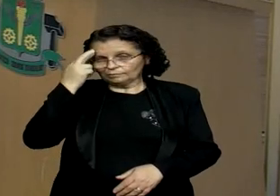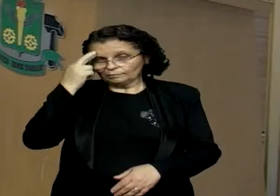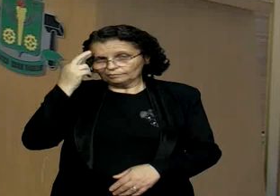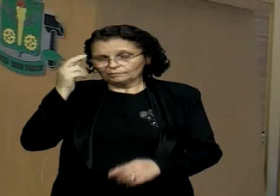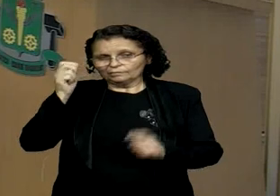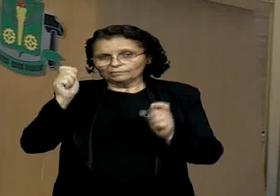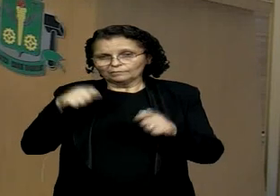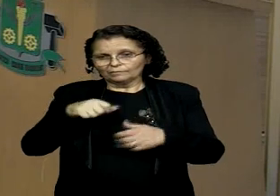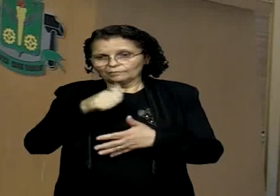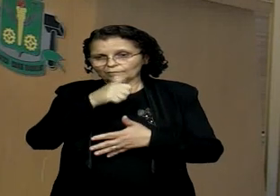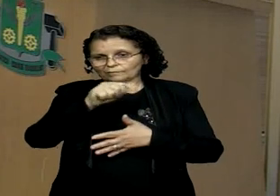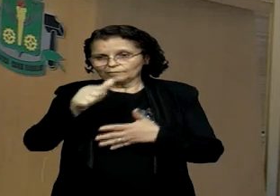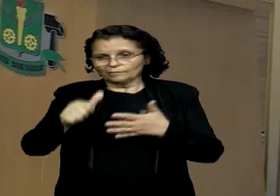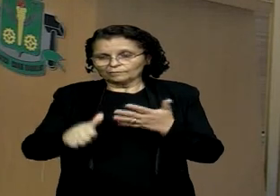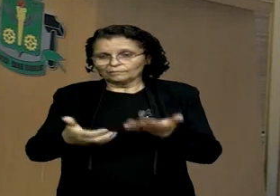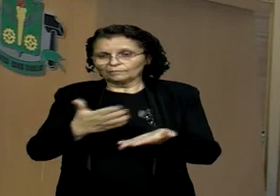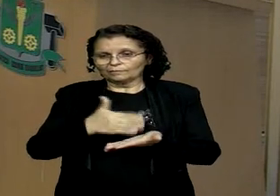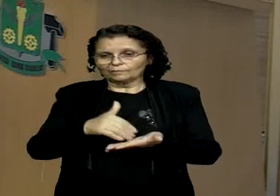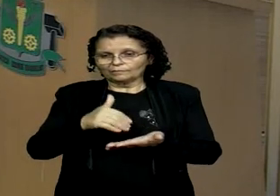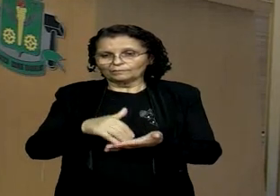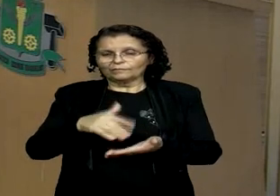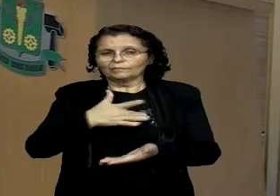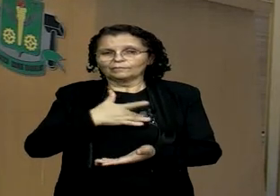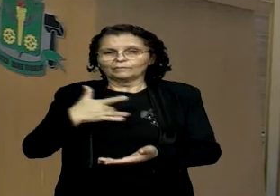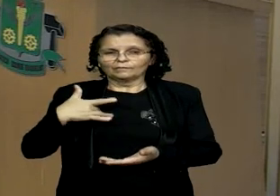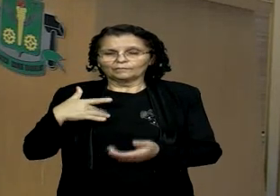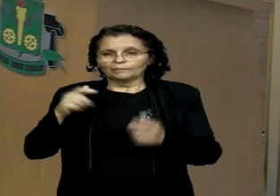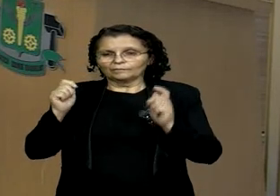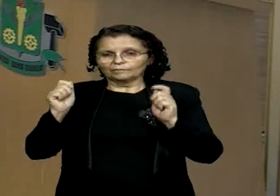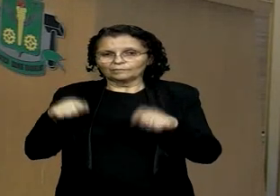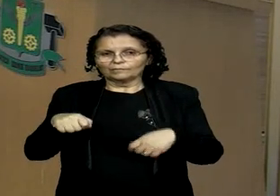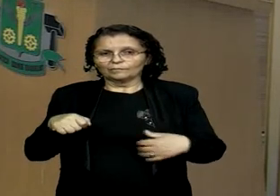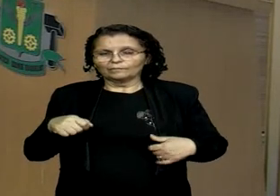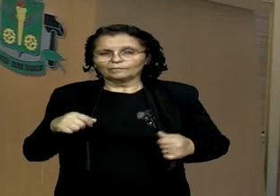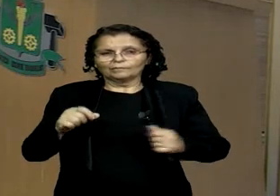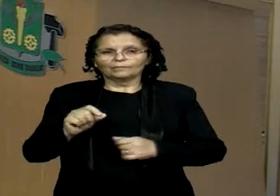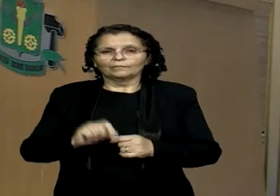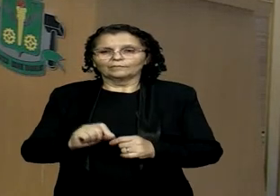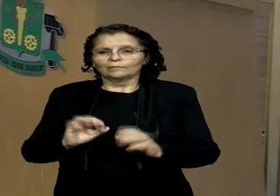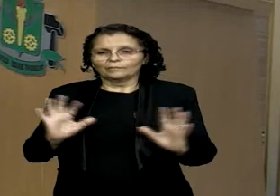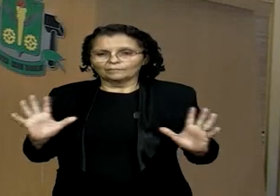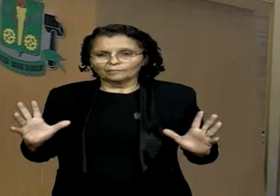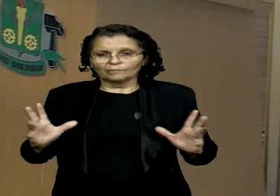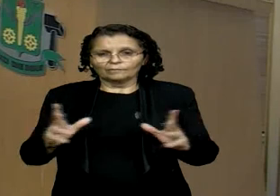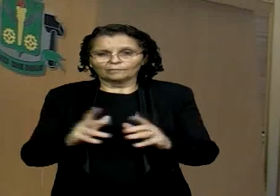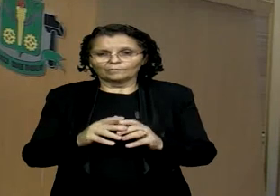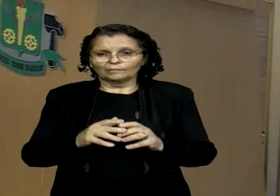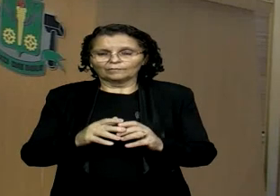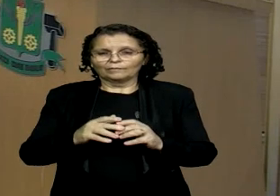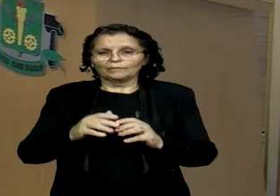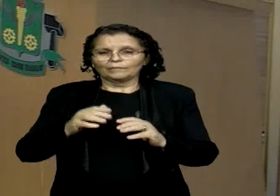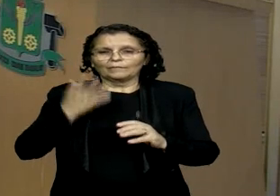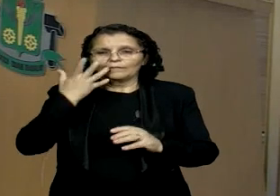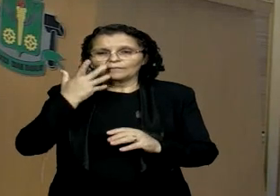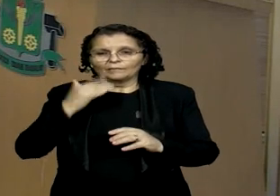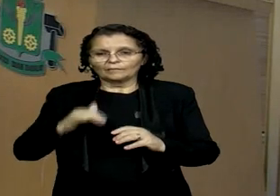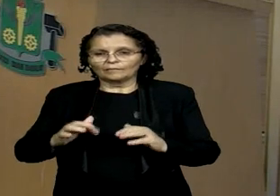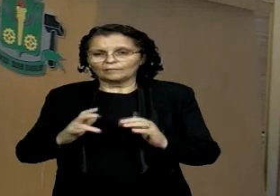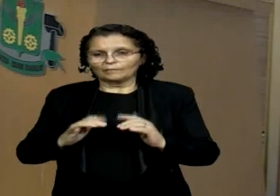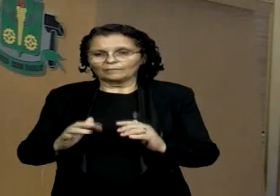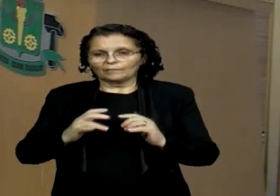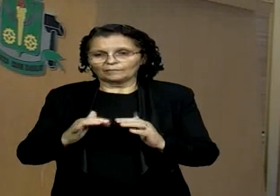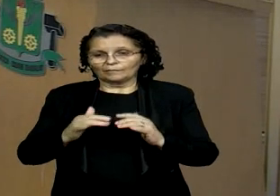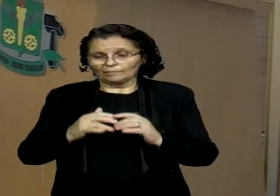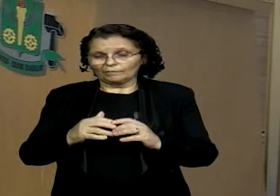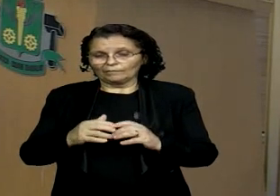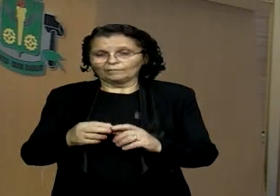que verifique junto à Secretaria de Saúde a possibilidade de realizar um mutirão de neuropediatria no município de Osasco.